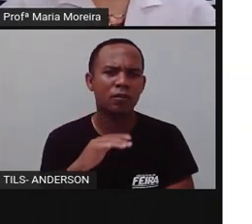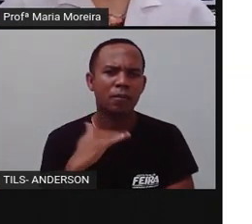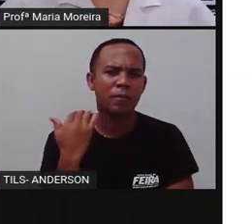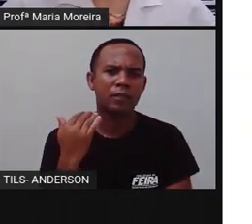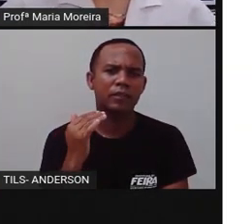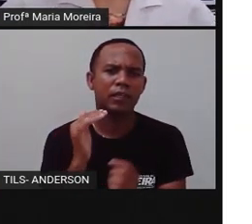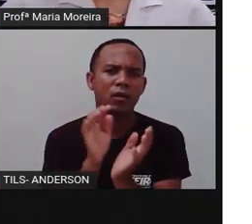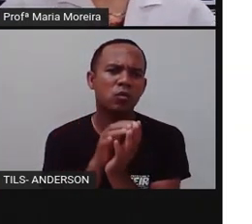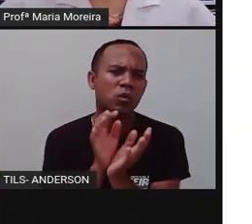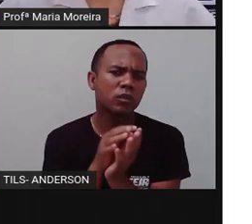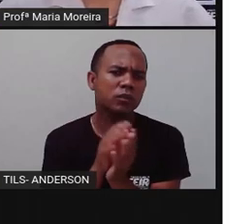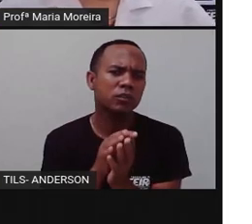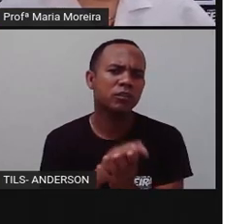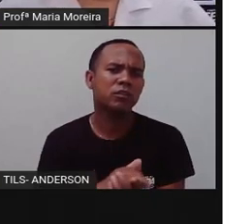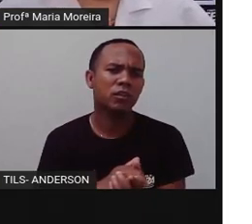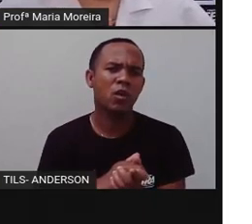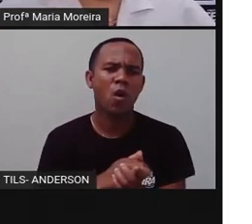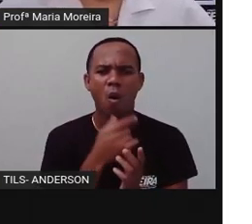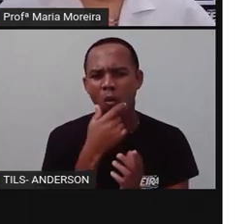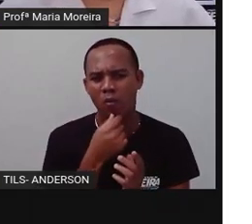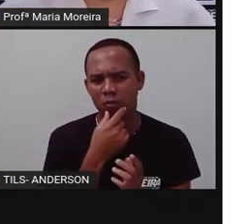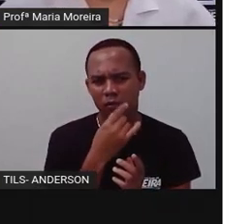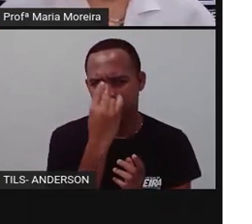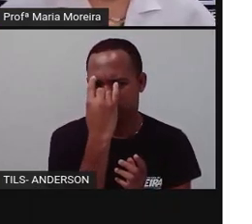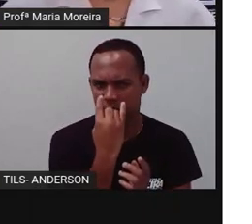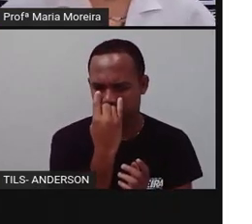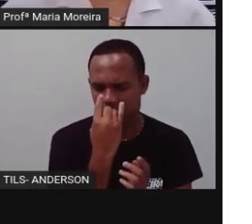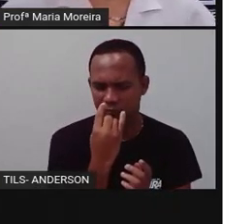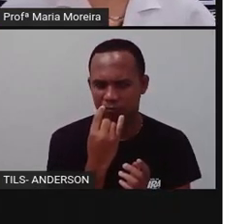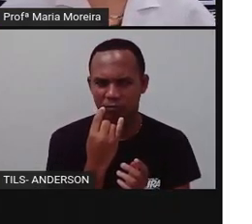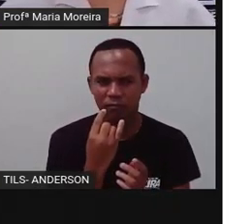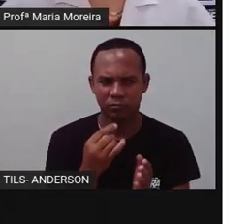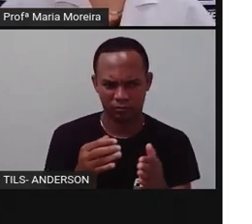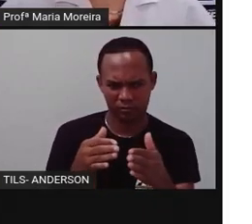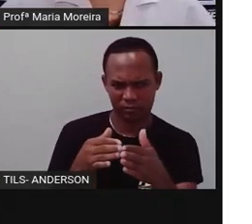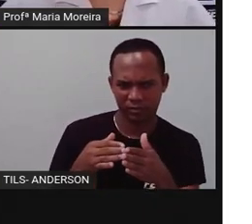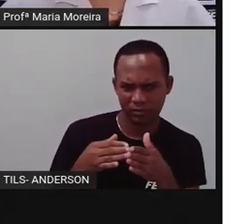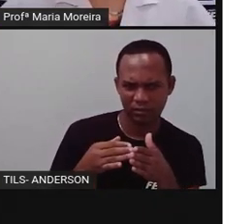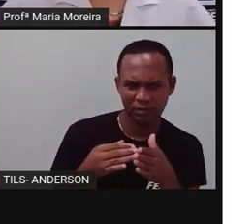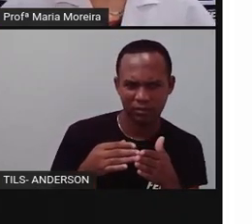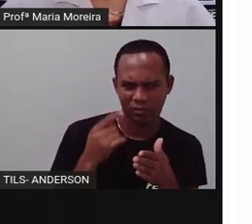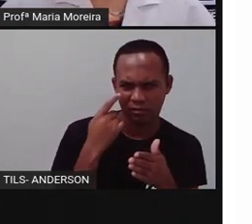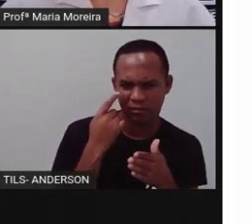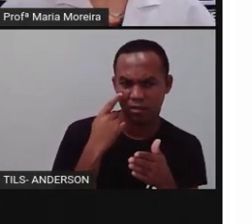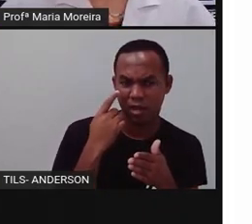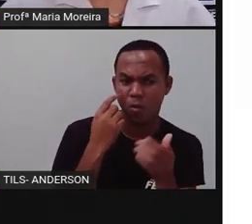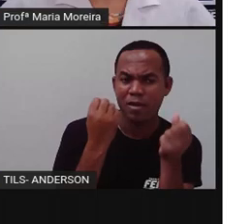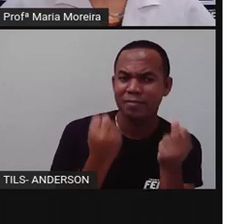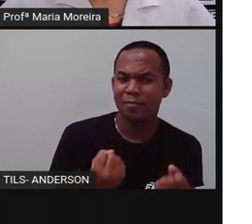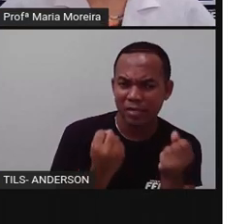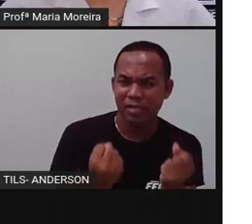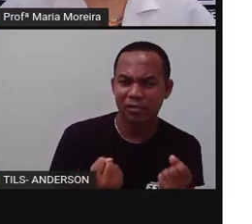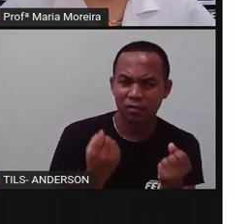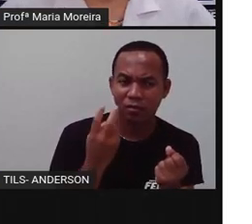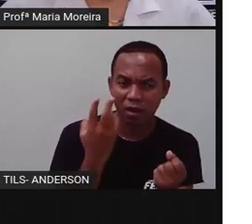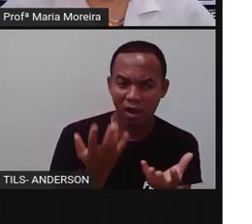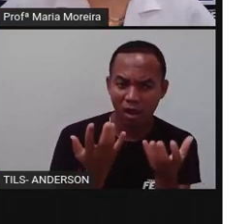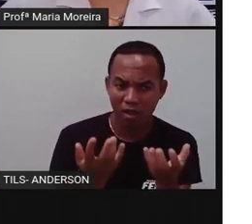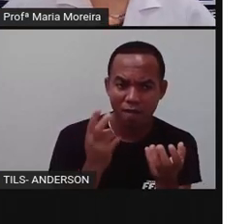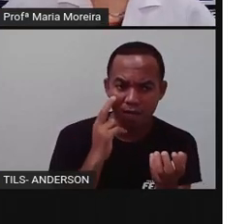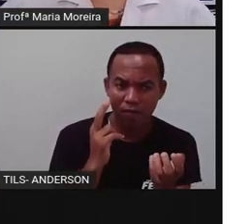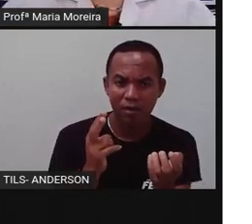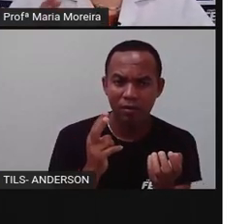O cego lhe pediu licença para avaliar o peso e o tamanho do bicho. Abdu